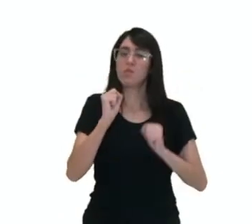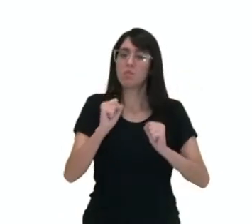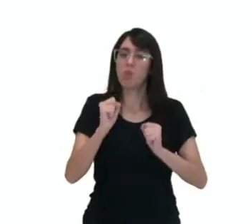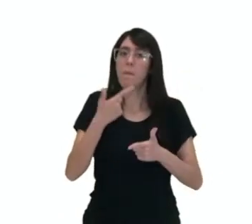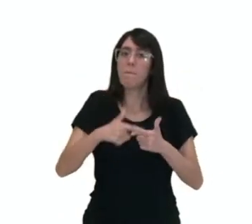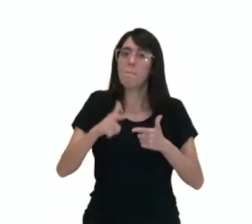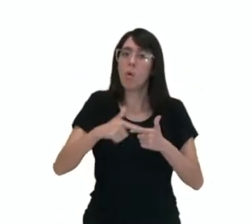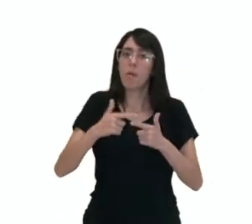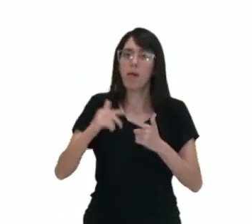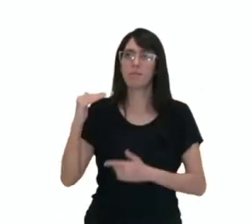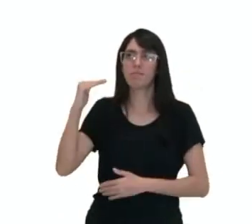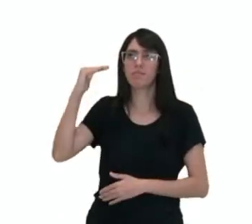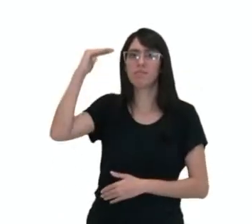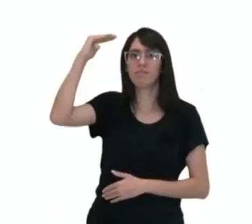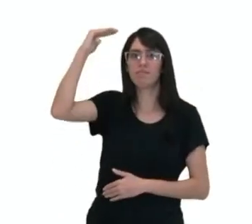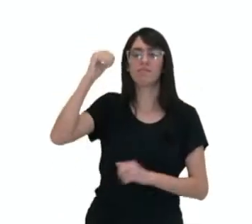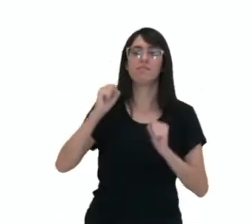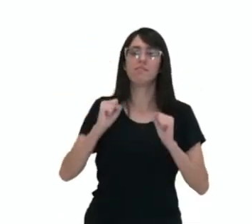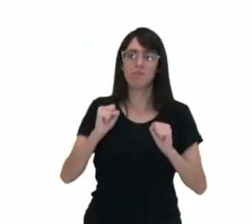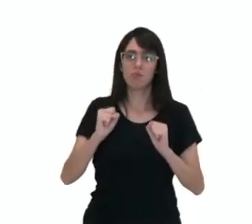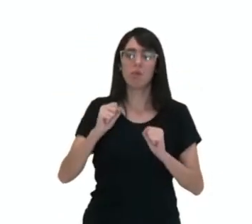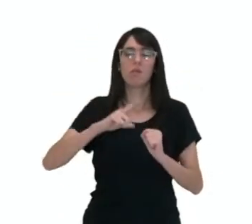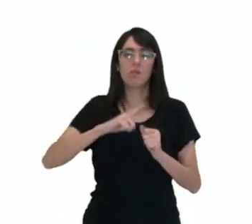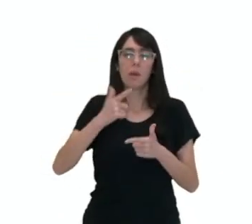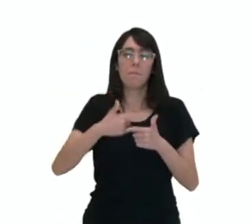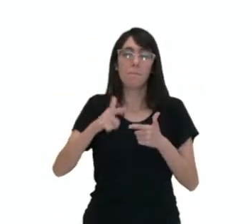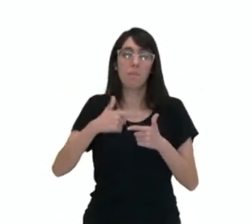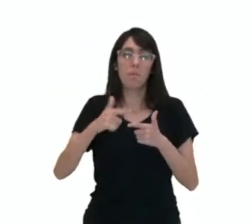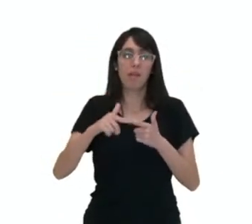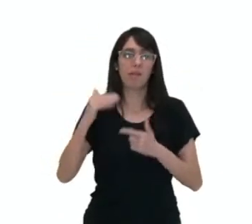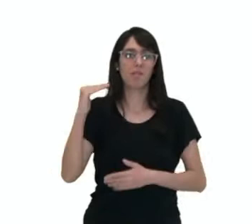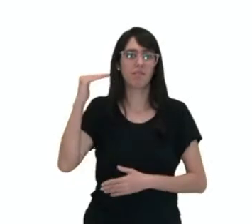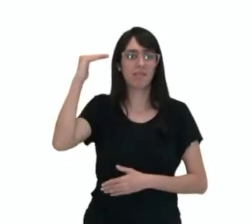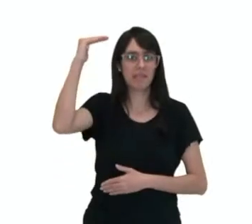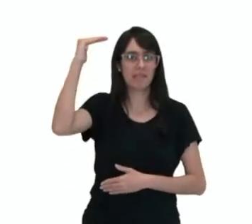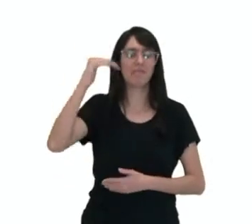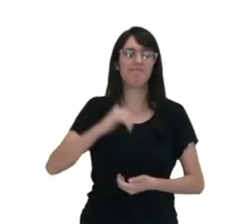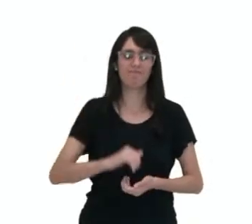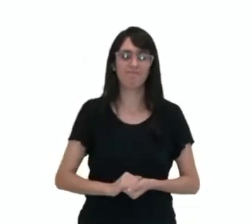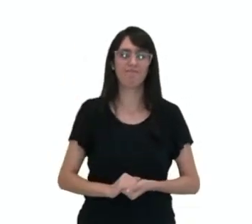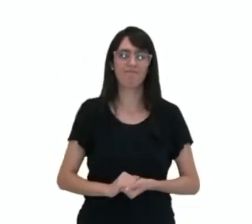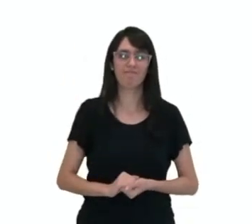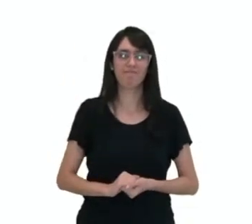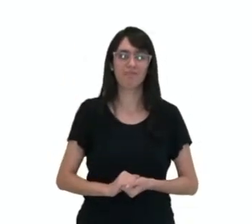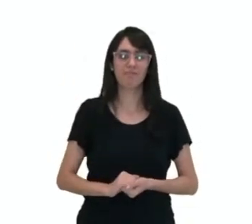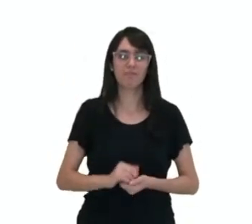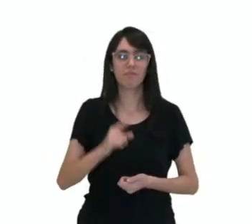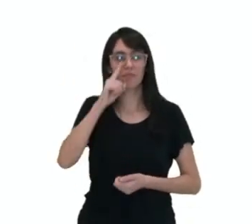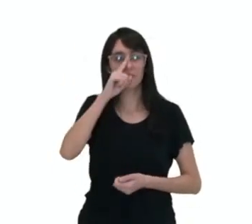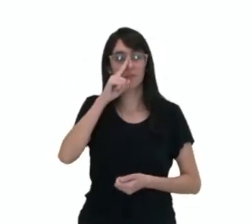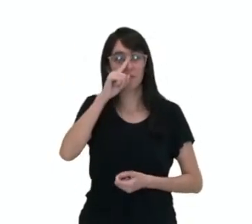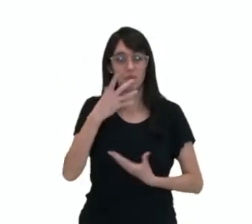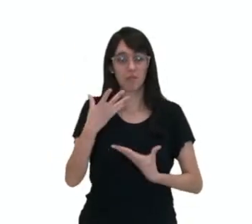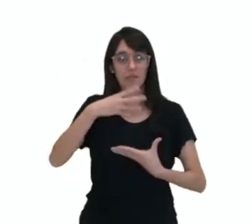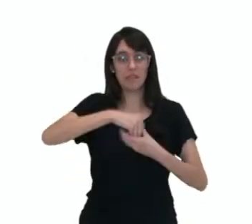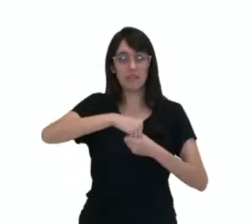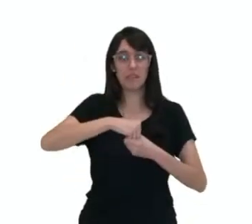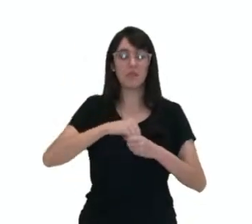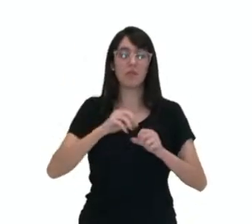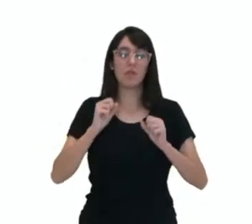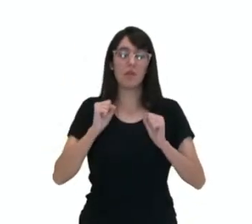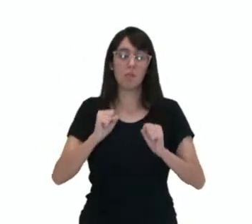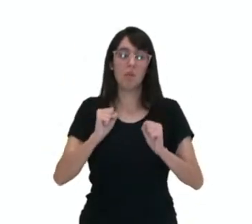vamos ver durante a aula que existe uma região do crescimento, né? Na extremidade existem placas de crescimento que são